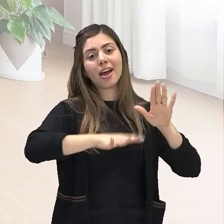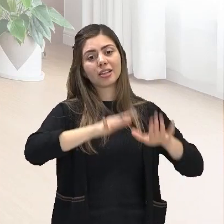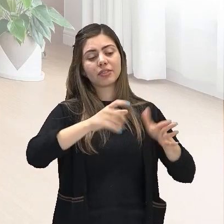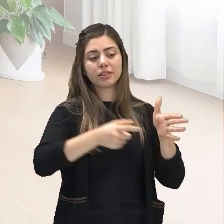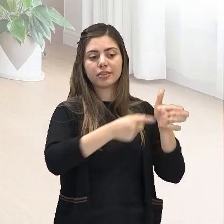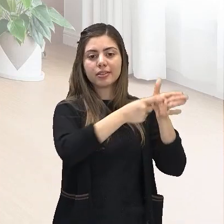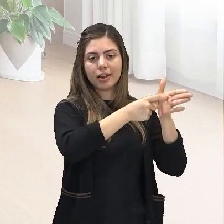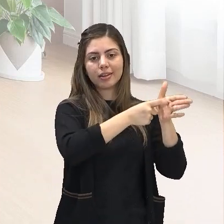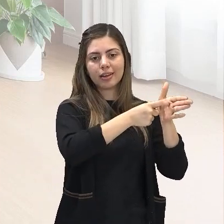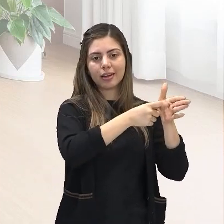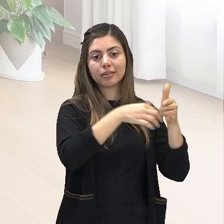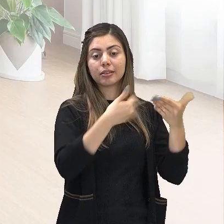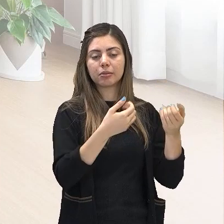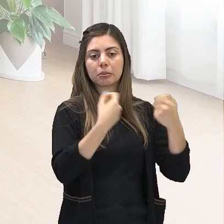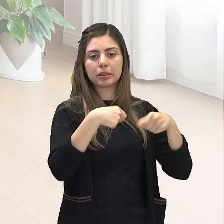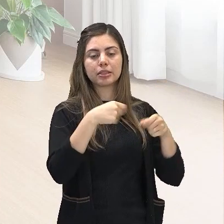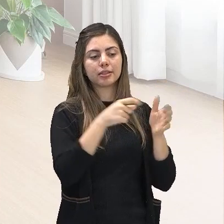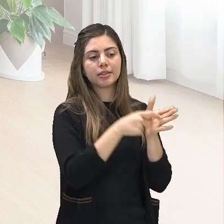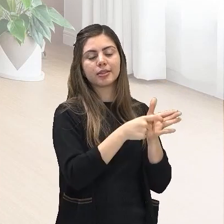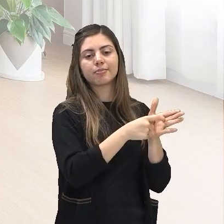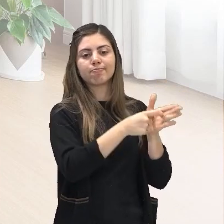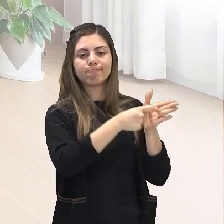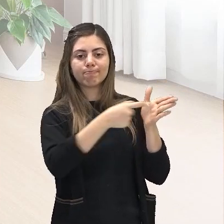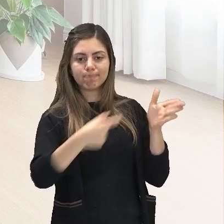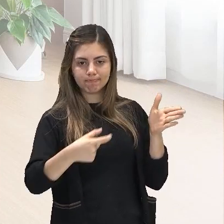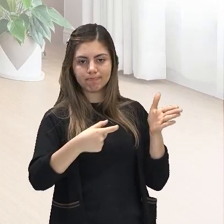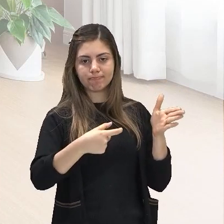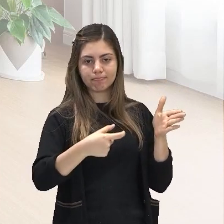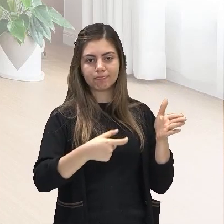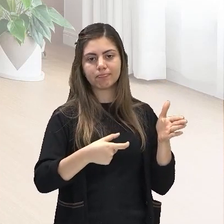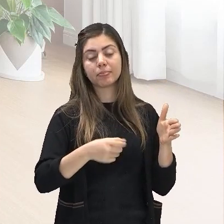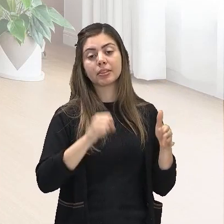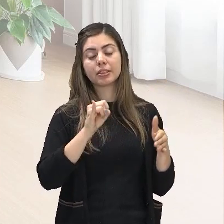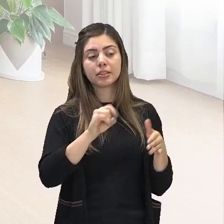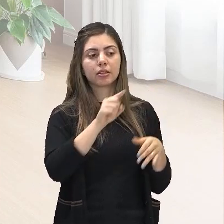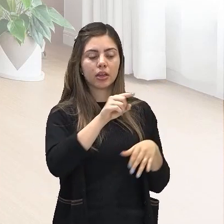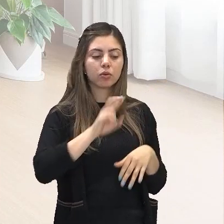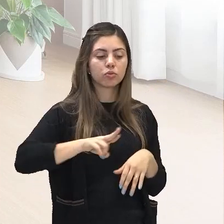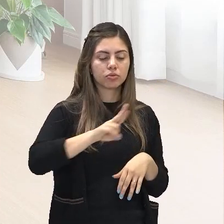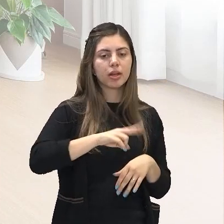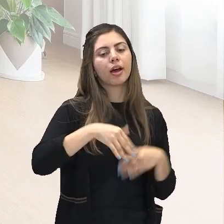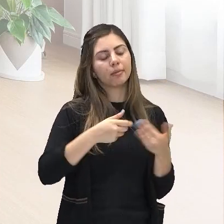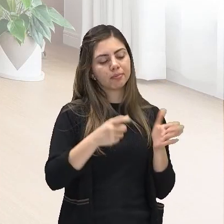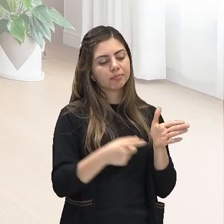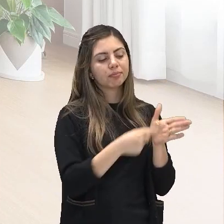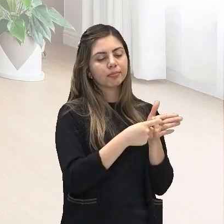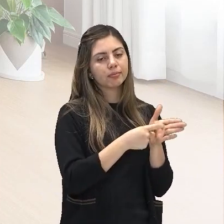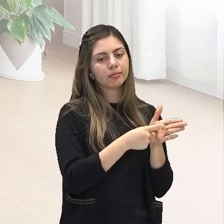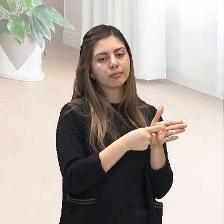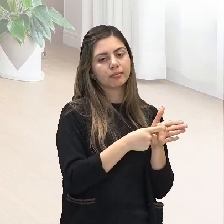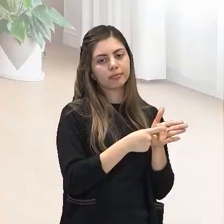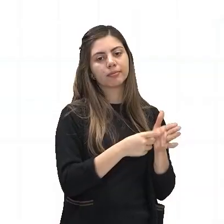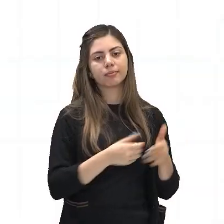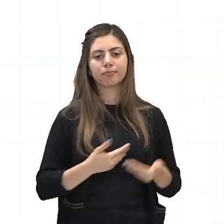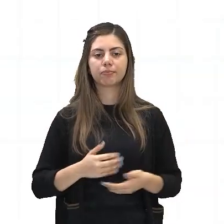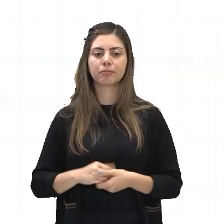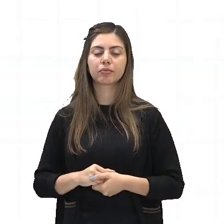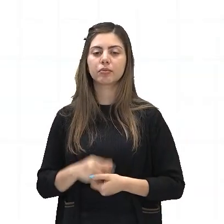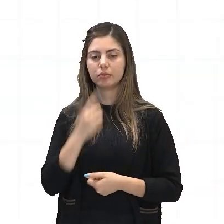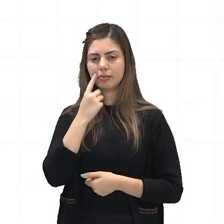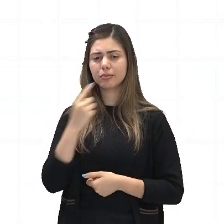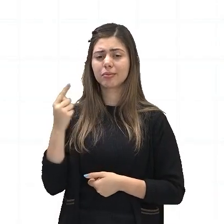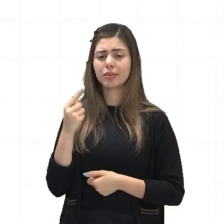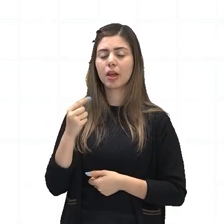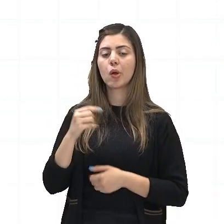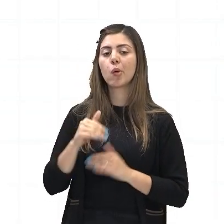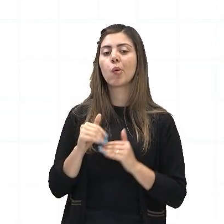na hora que você vai ligar. Na hora que você for utilizar para esquentar algo, aí você liga na tomada e utiliza. Vamos ver aí quais são os aparelhos, né, que